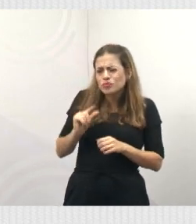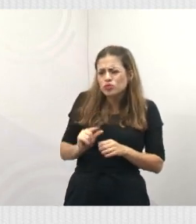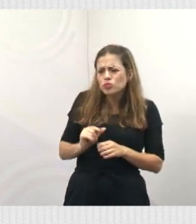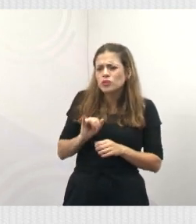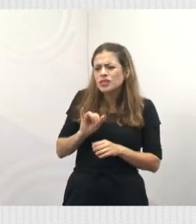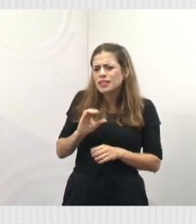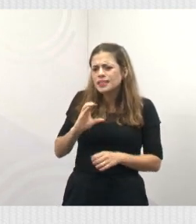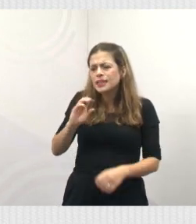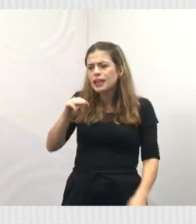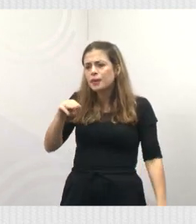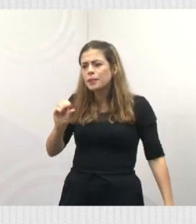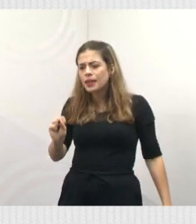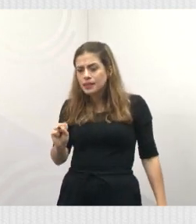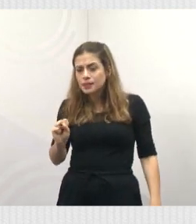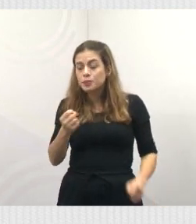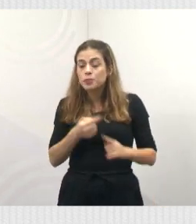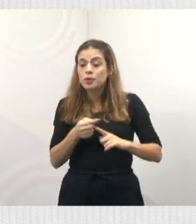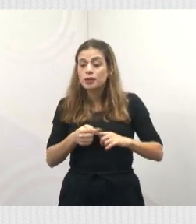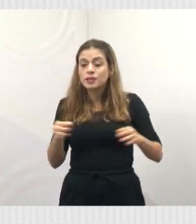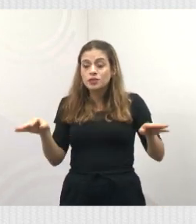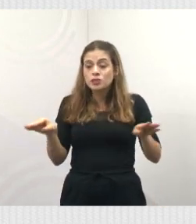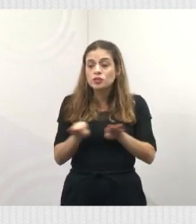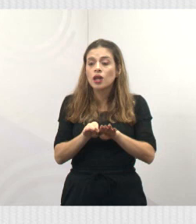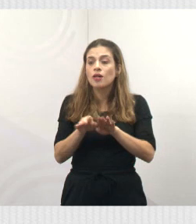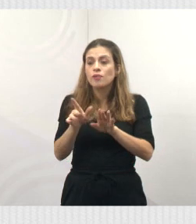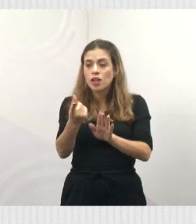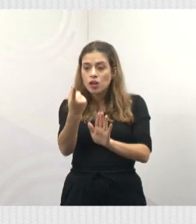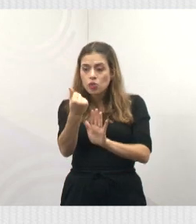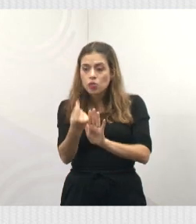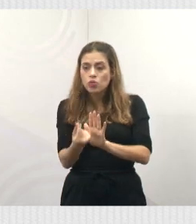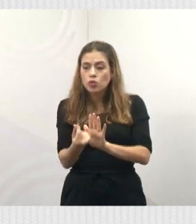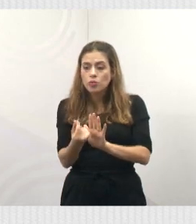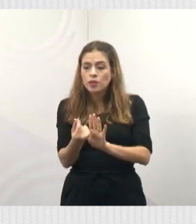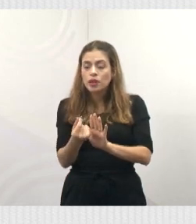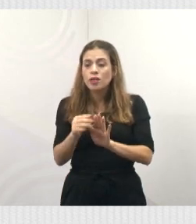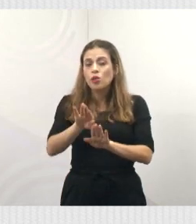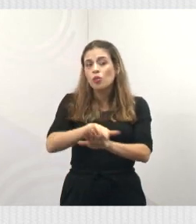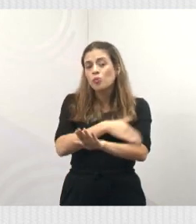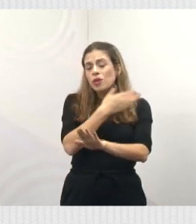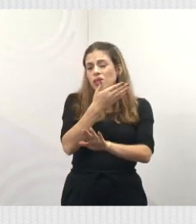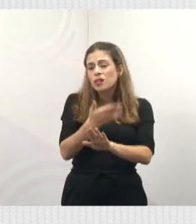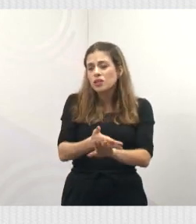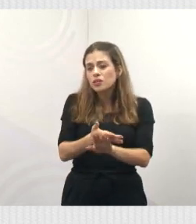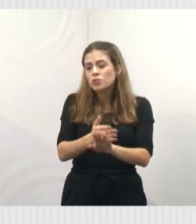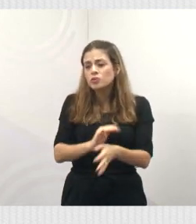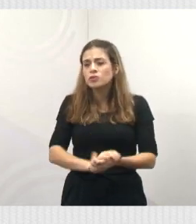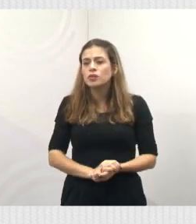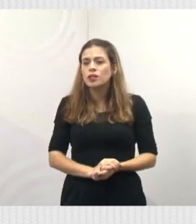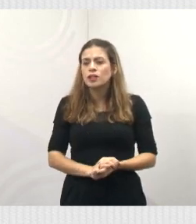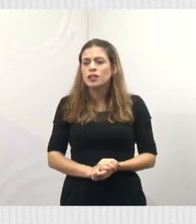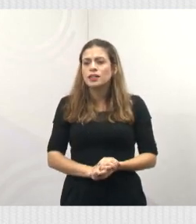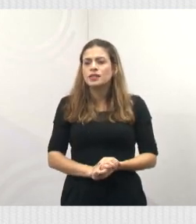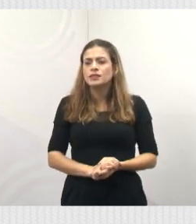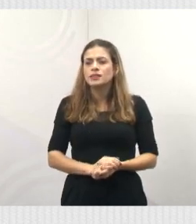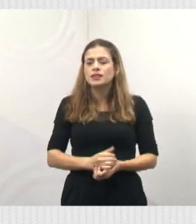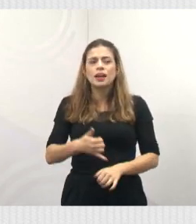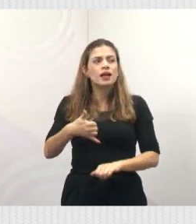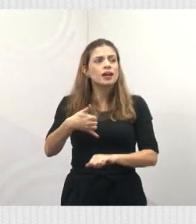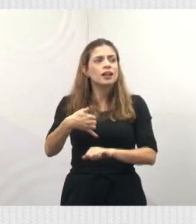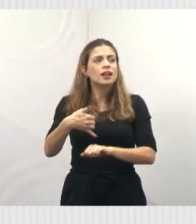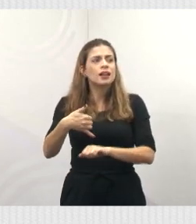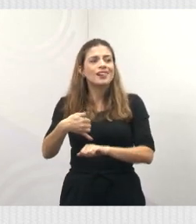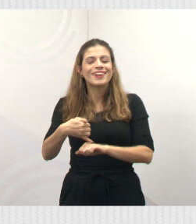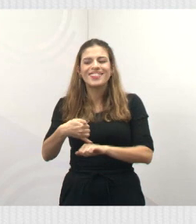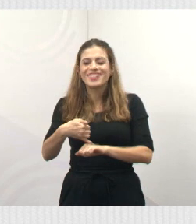ICMS, porque o ICMS tem relação direta com a atividade econômica. E foi um período no qual a gasolina, que é